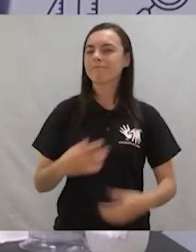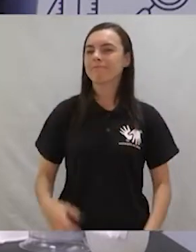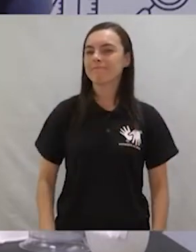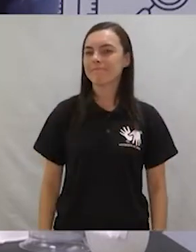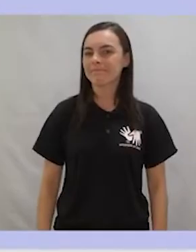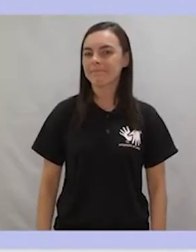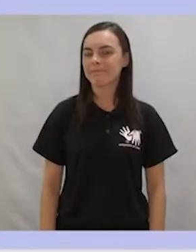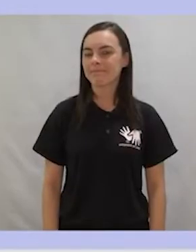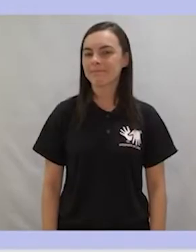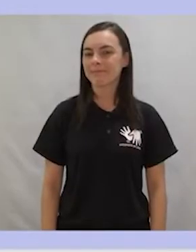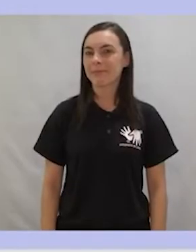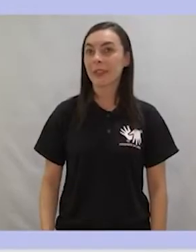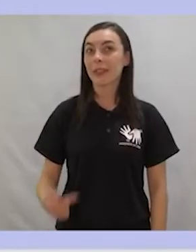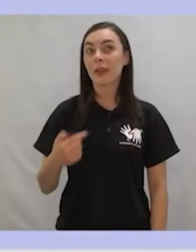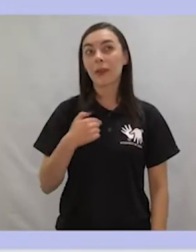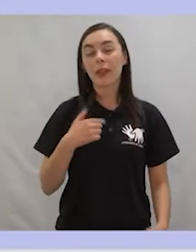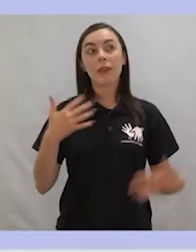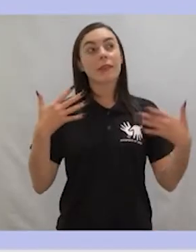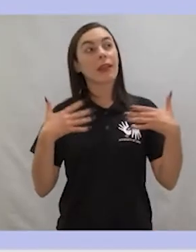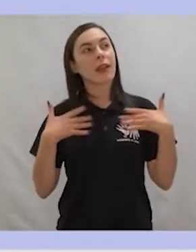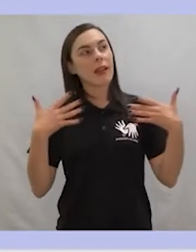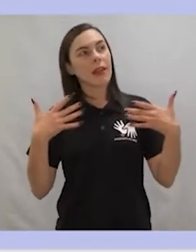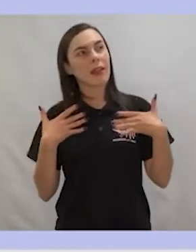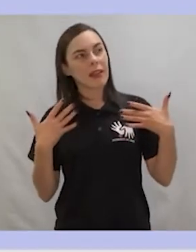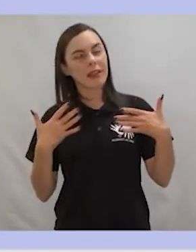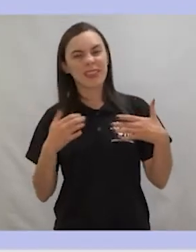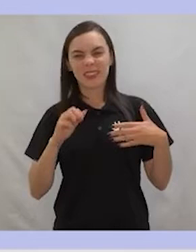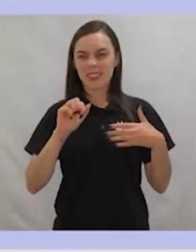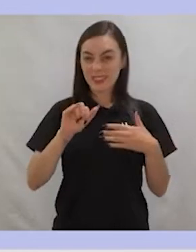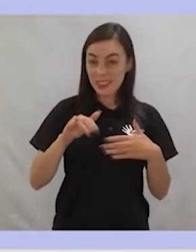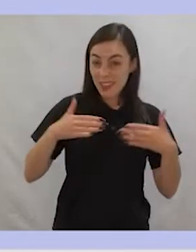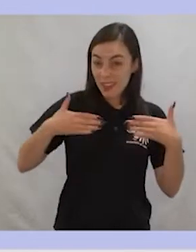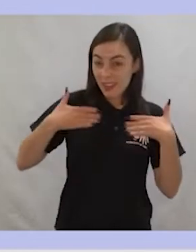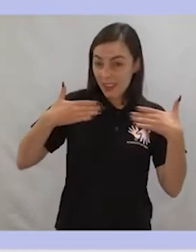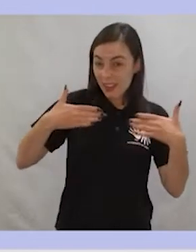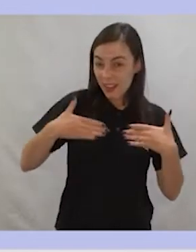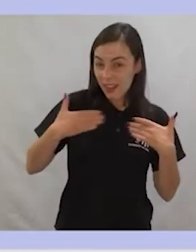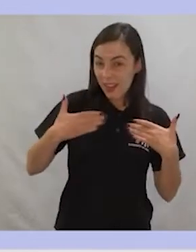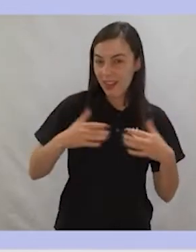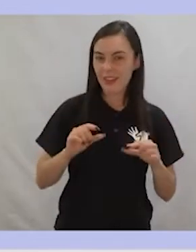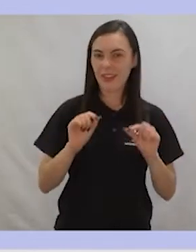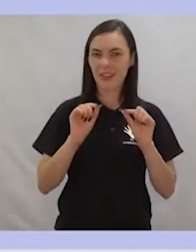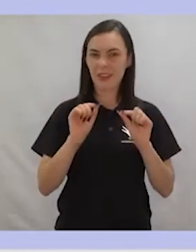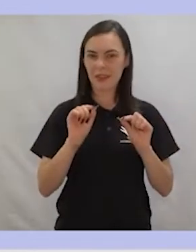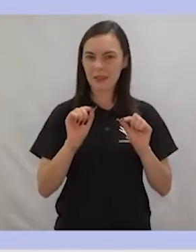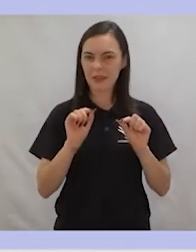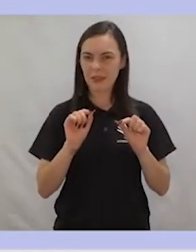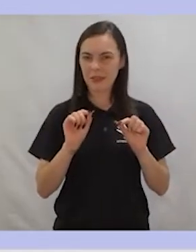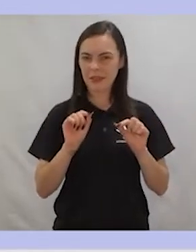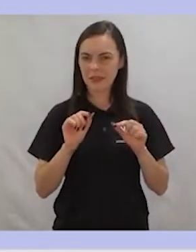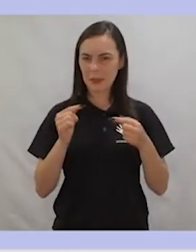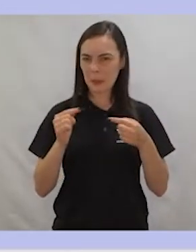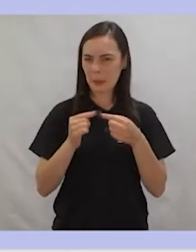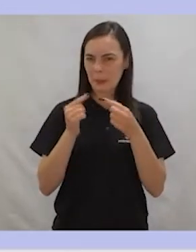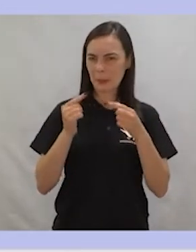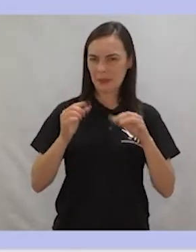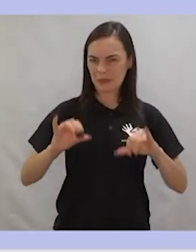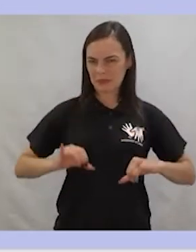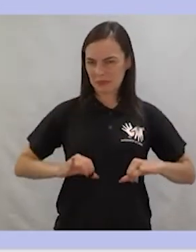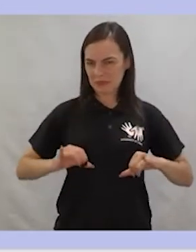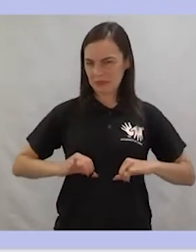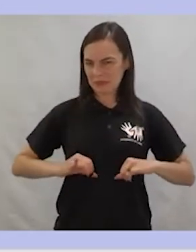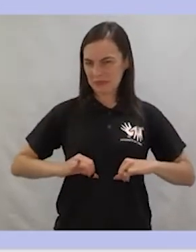sentindo. Enquanto eu fiquei alegre. Se ela estava alegre, qual que era ali? Né? Será que ela